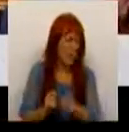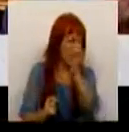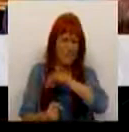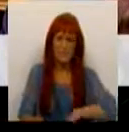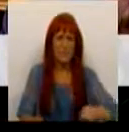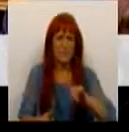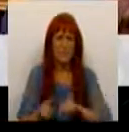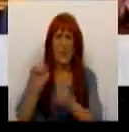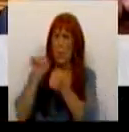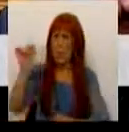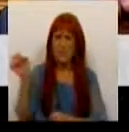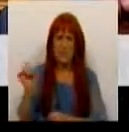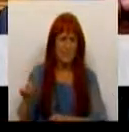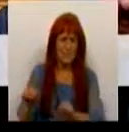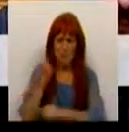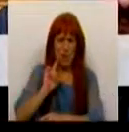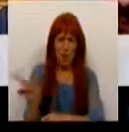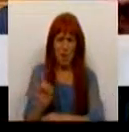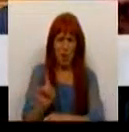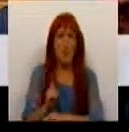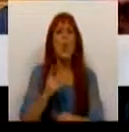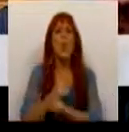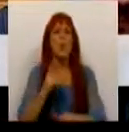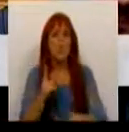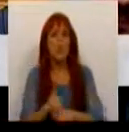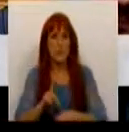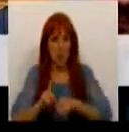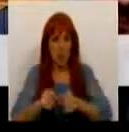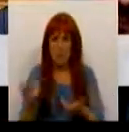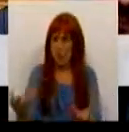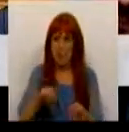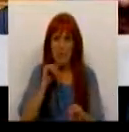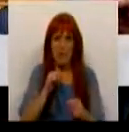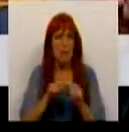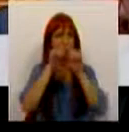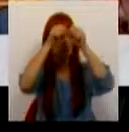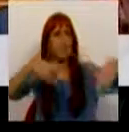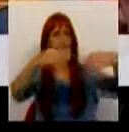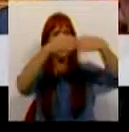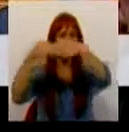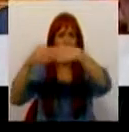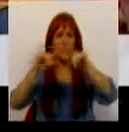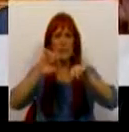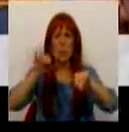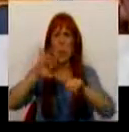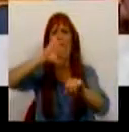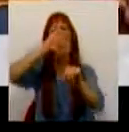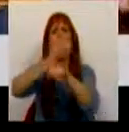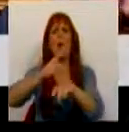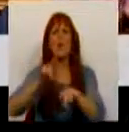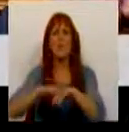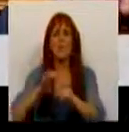a ausência de qualificação das mulheres. Os motivos pelos quais elas não chegam às lideranças são bem outros, têm a ver